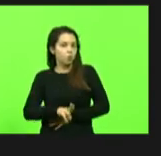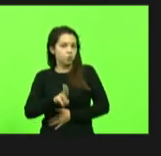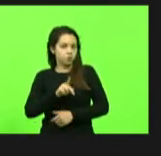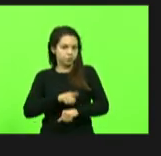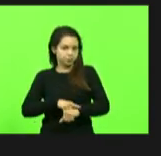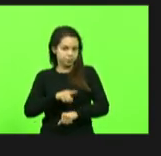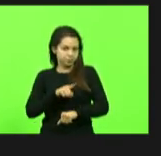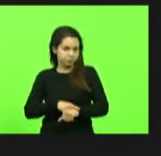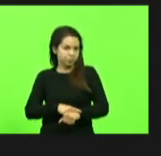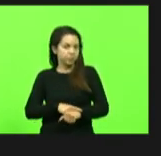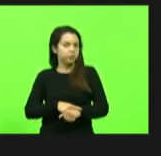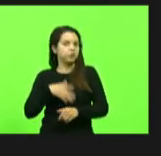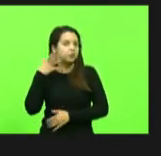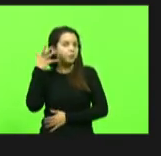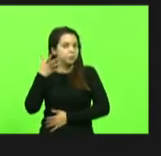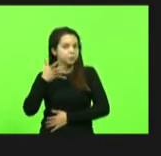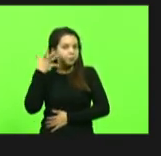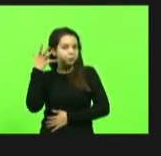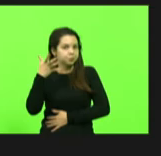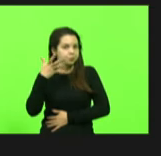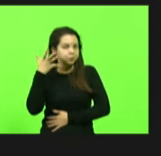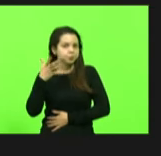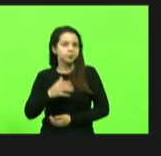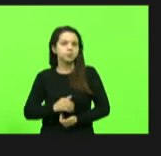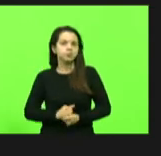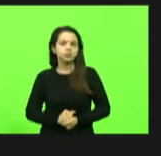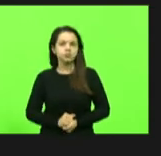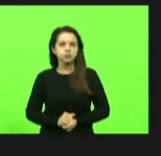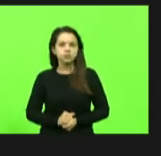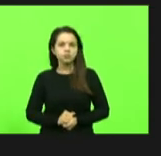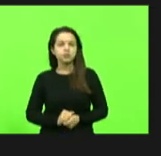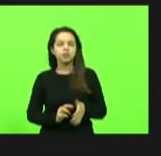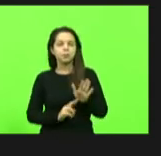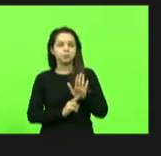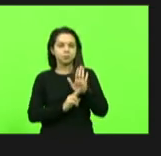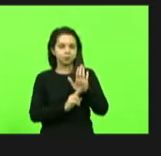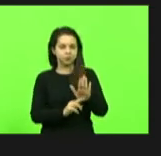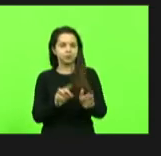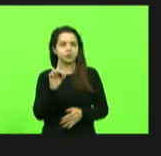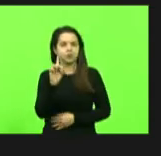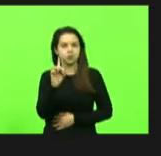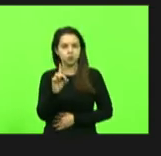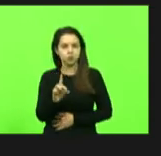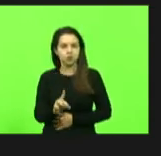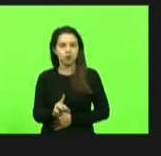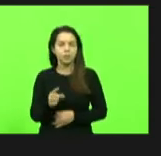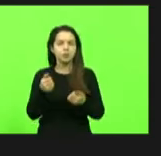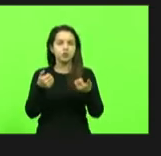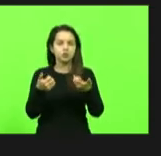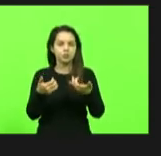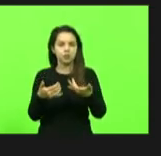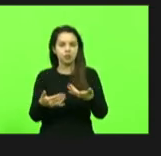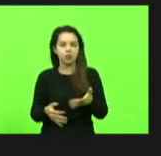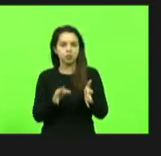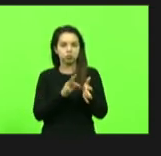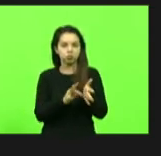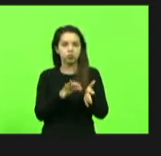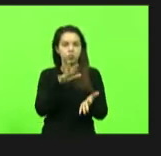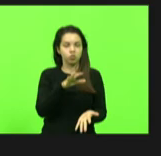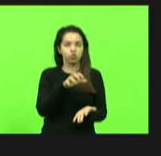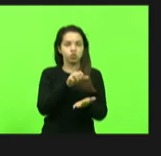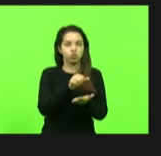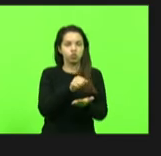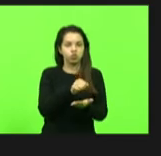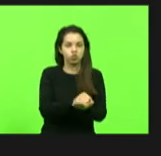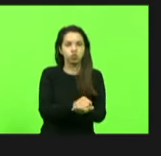fala em nome da diretoria para destacar e fazer um registro da